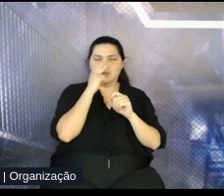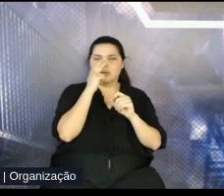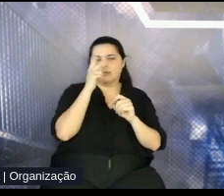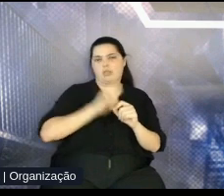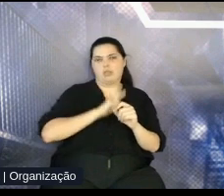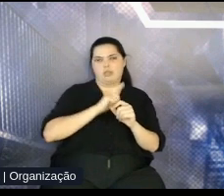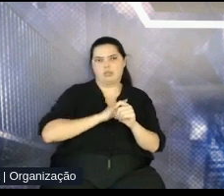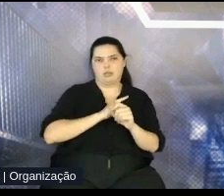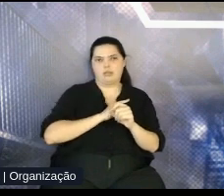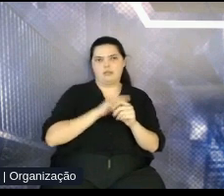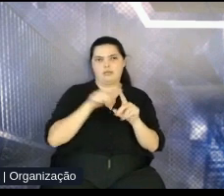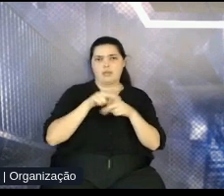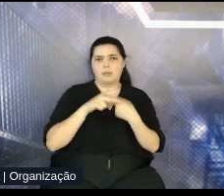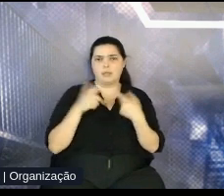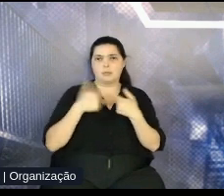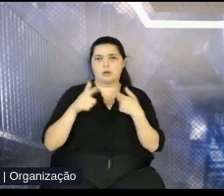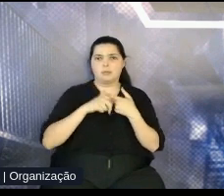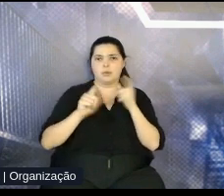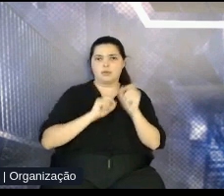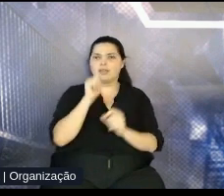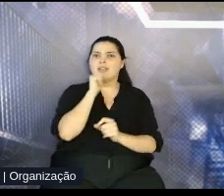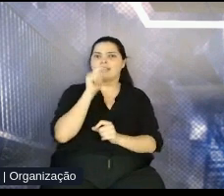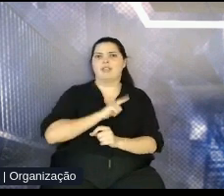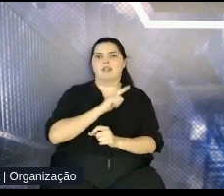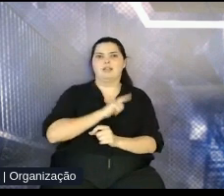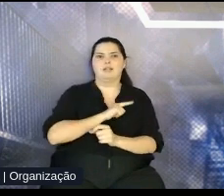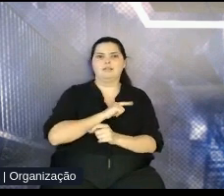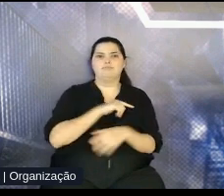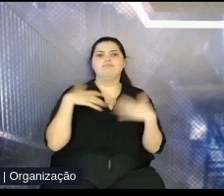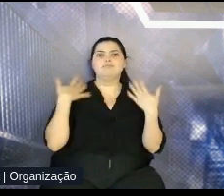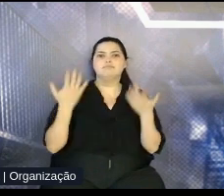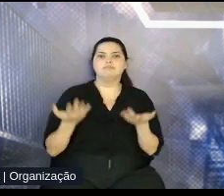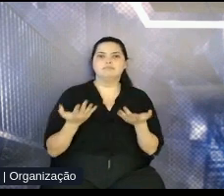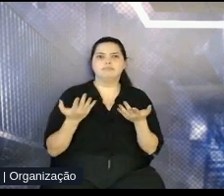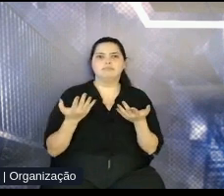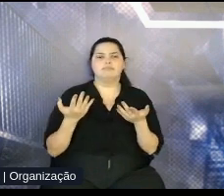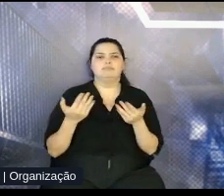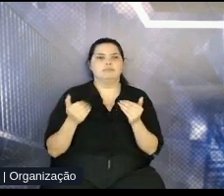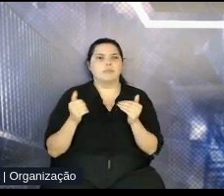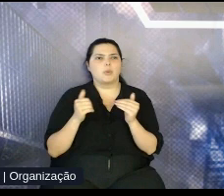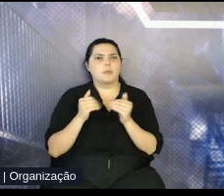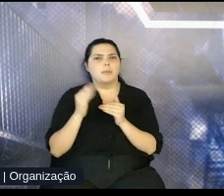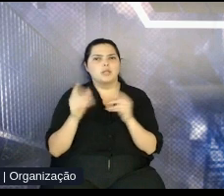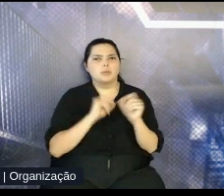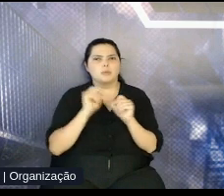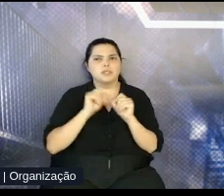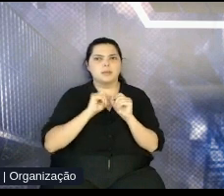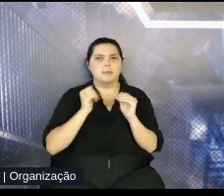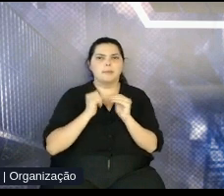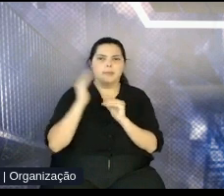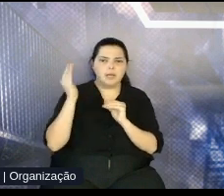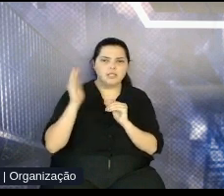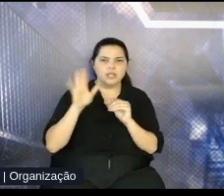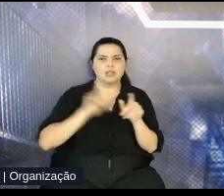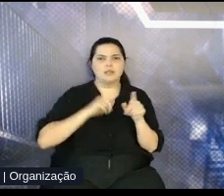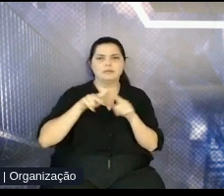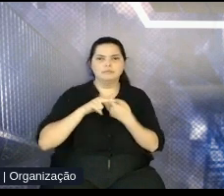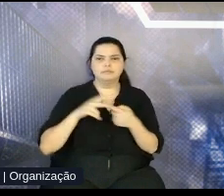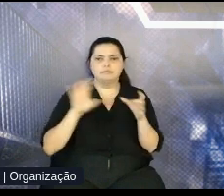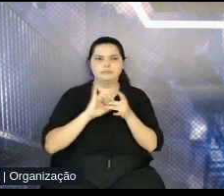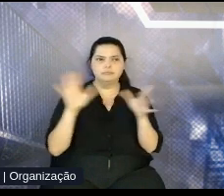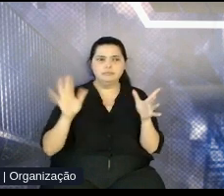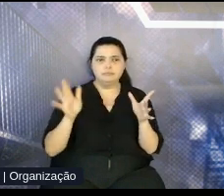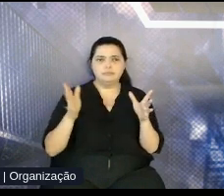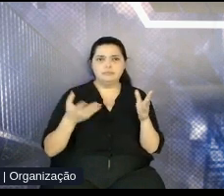players, o problema ainda existe. Então, como ir além, né? A gente já tem essas ferramentas disponíveis, mas tem